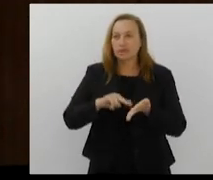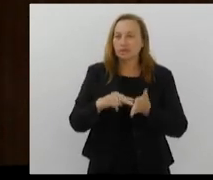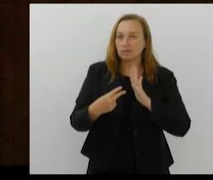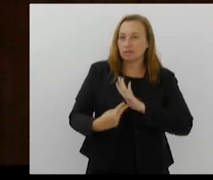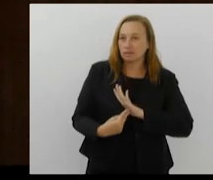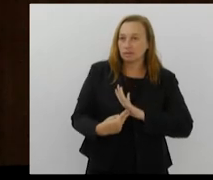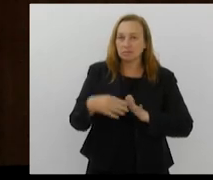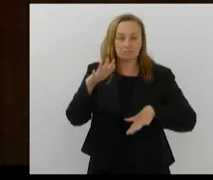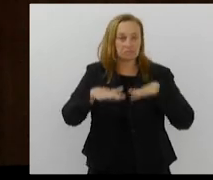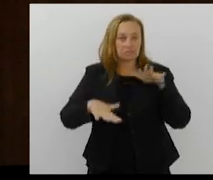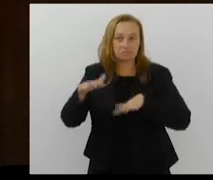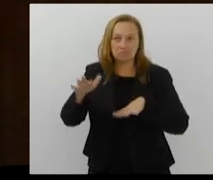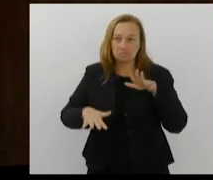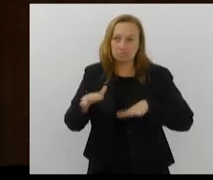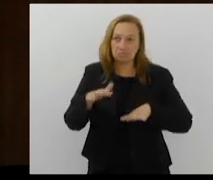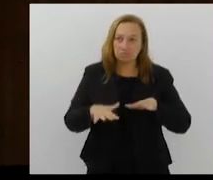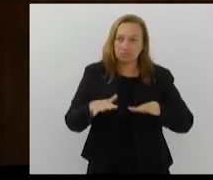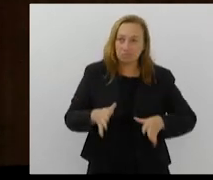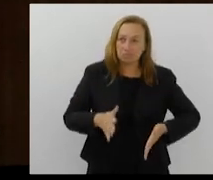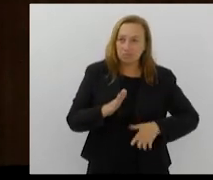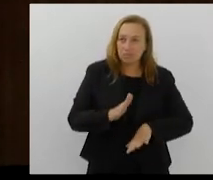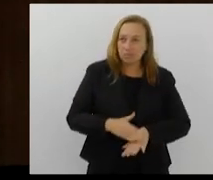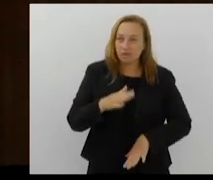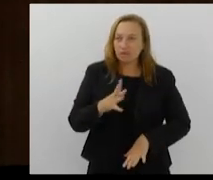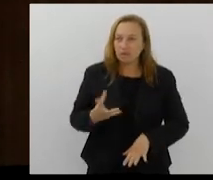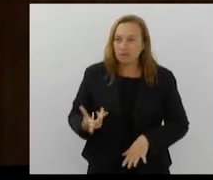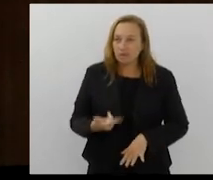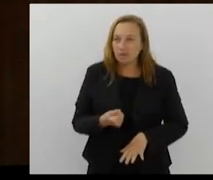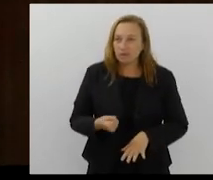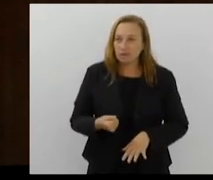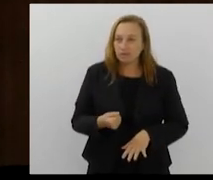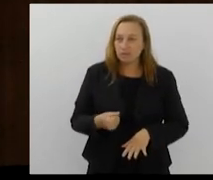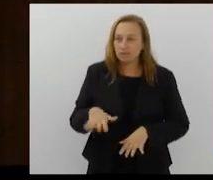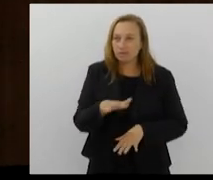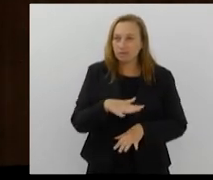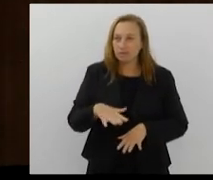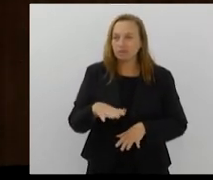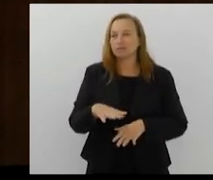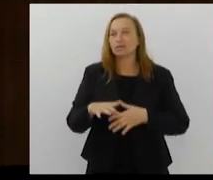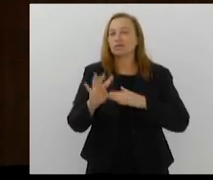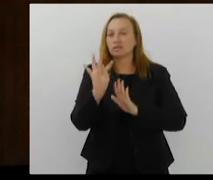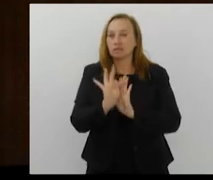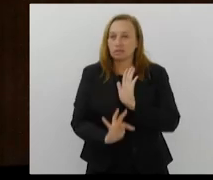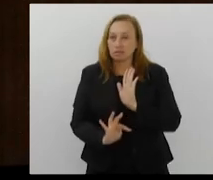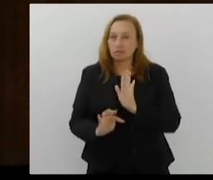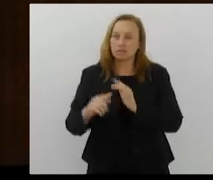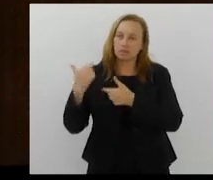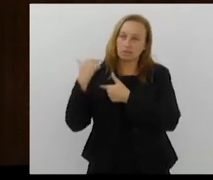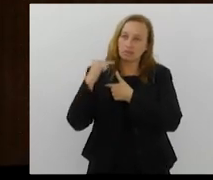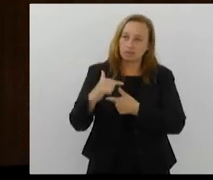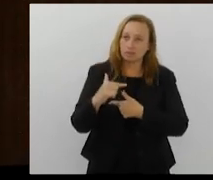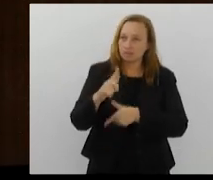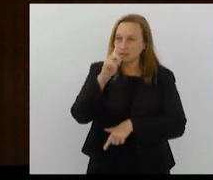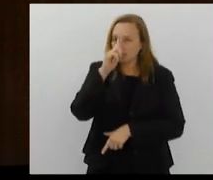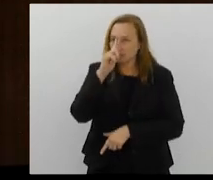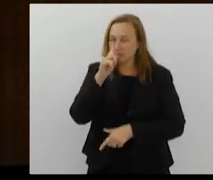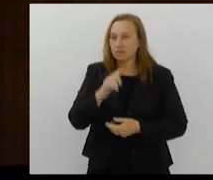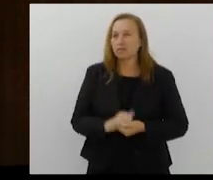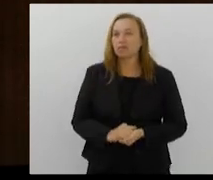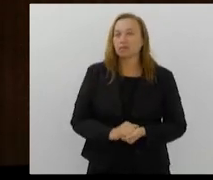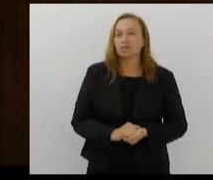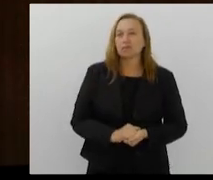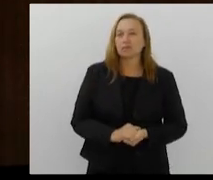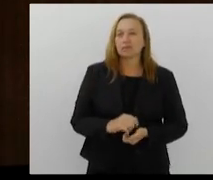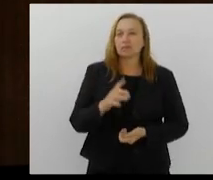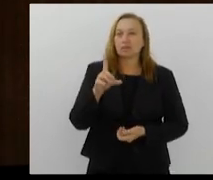autônoma e independente é aquela que entrega mais qualidade para o mercado editorial de textos dessa tradição grega, da tradição dos